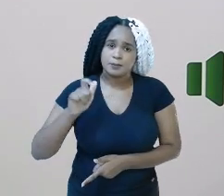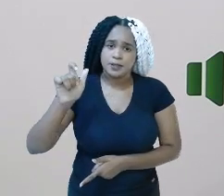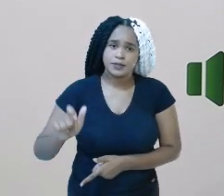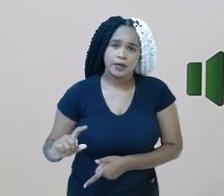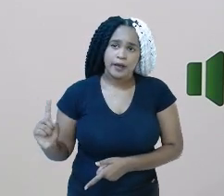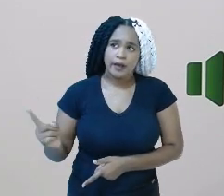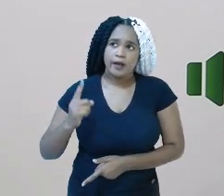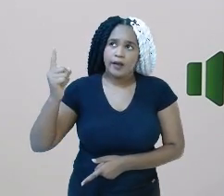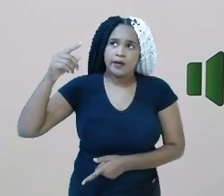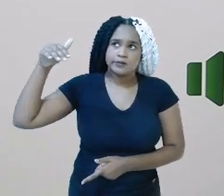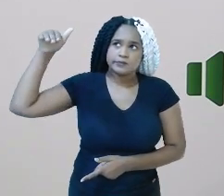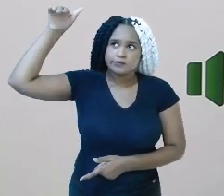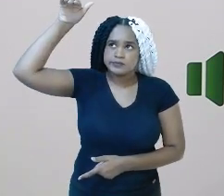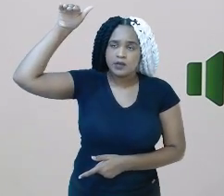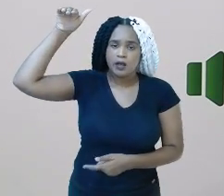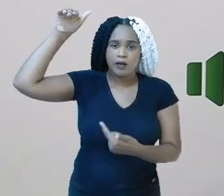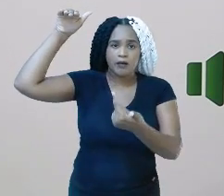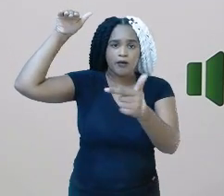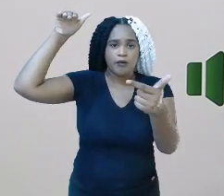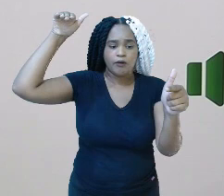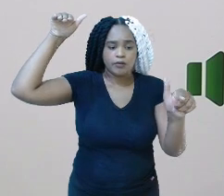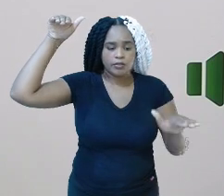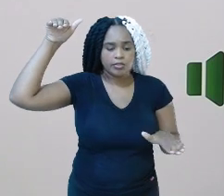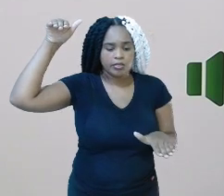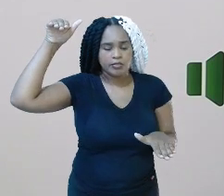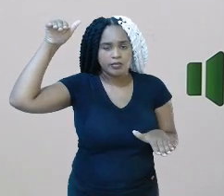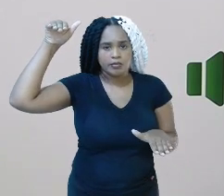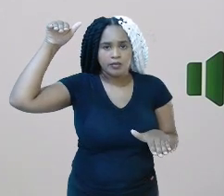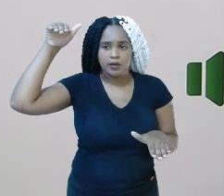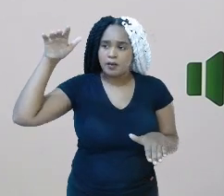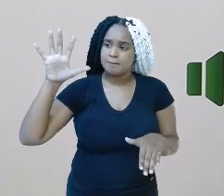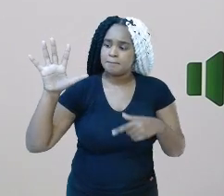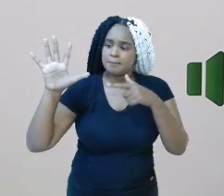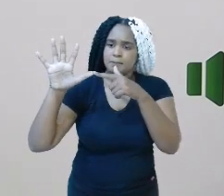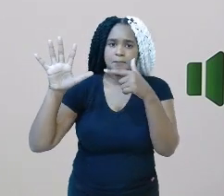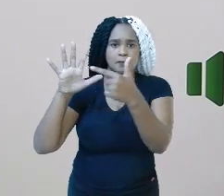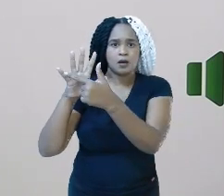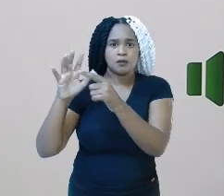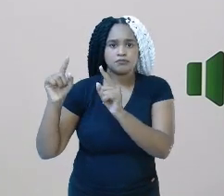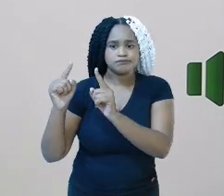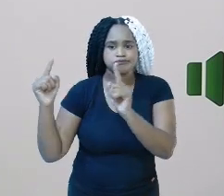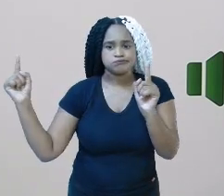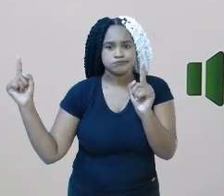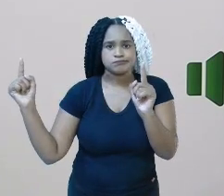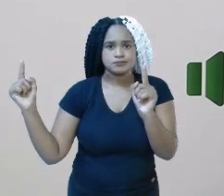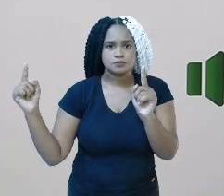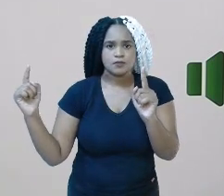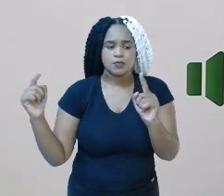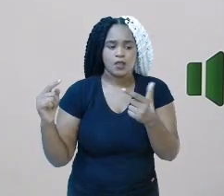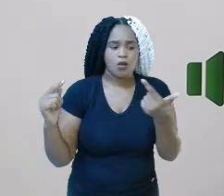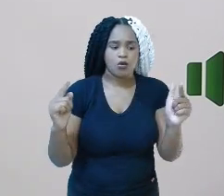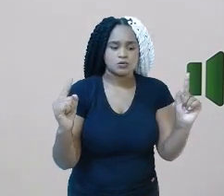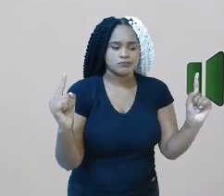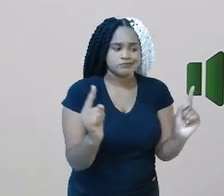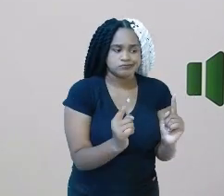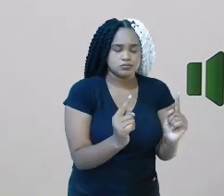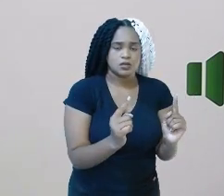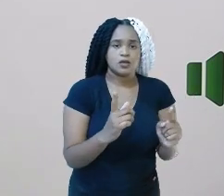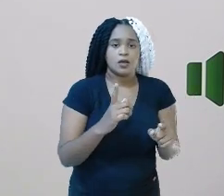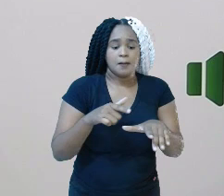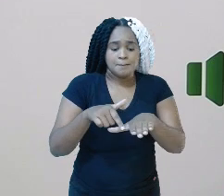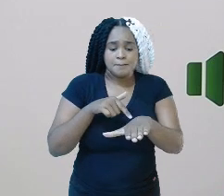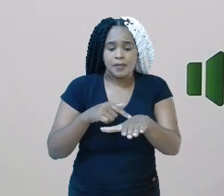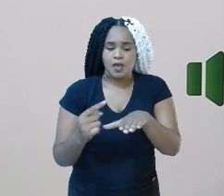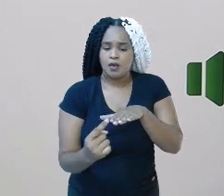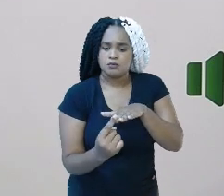eram mais altas, tinham pessoas que tinham a mão maior, tinham pessoas que tinham os passos mais largos. Por isso